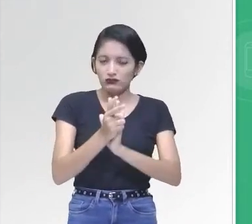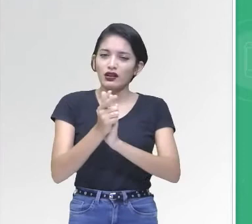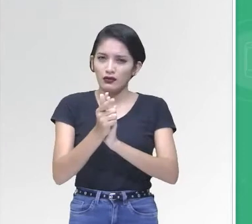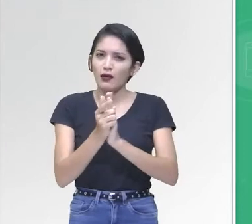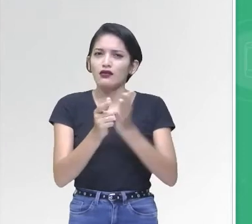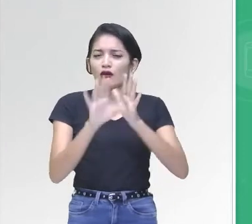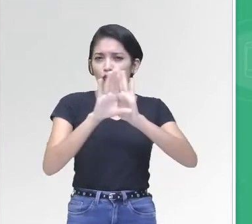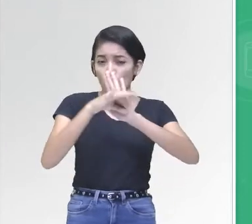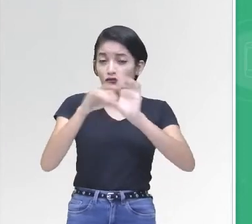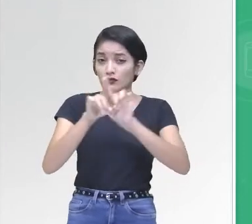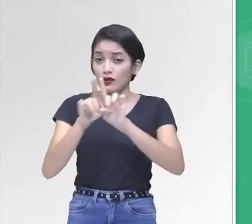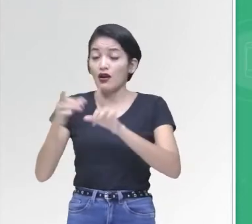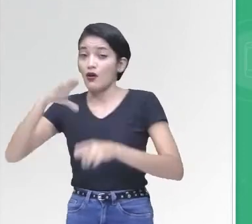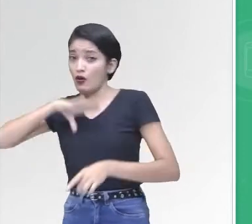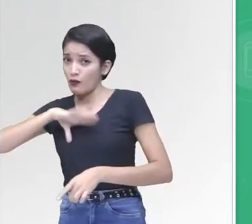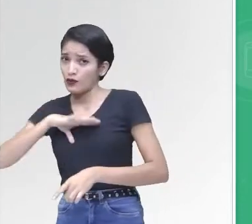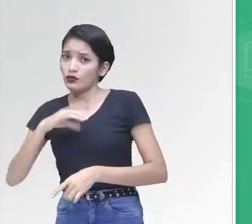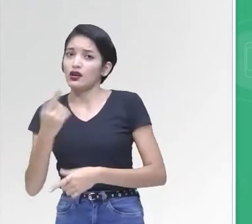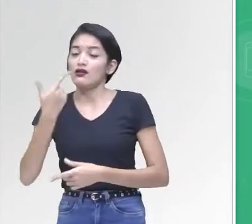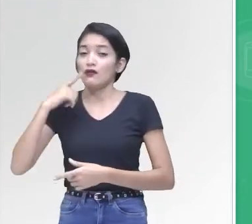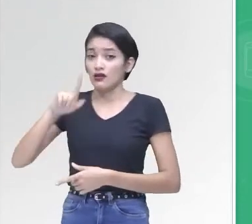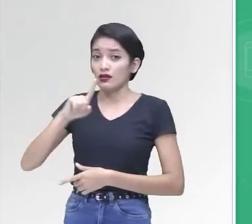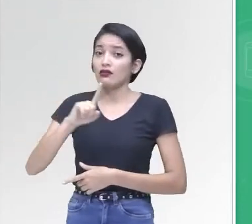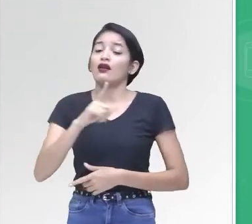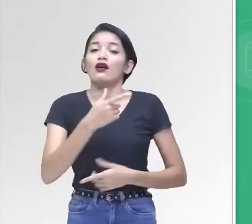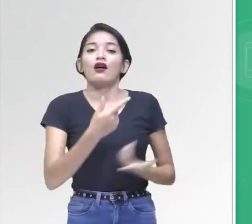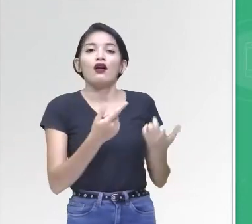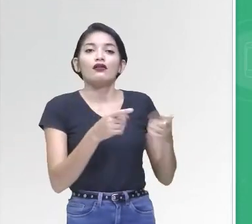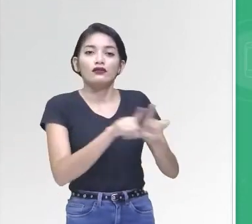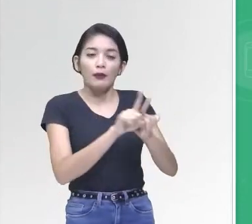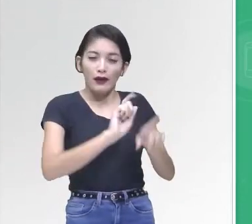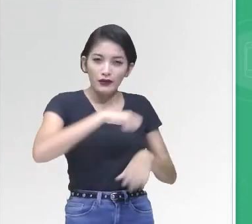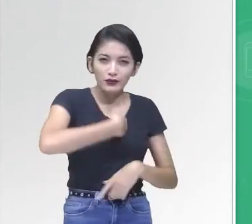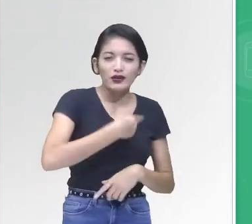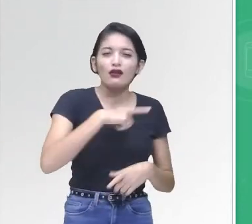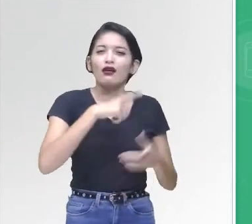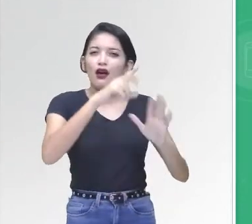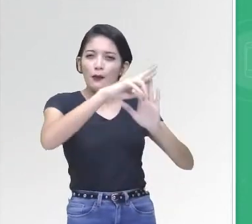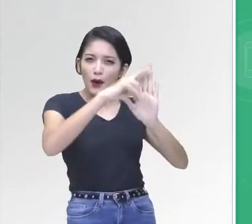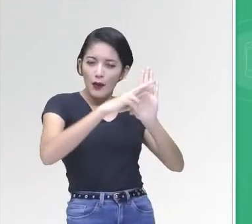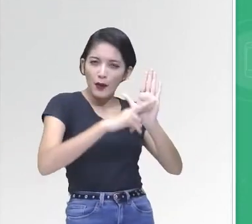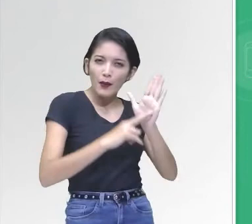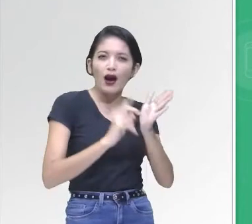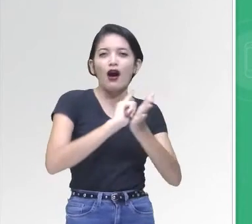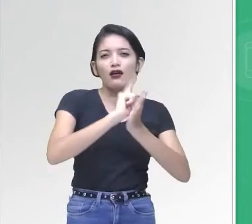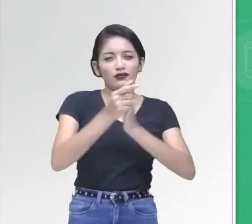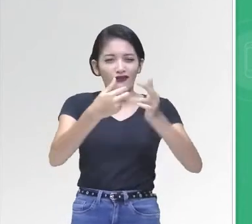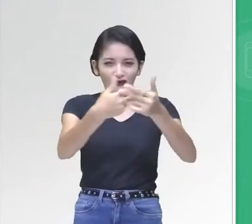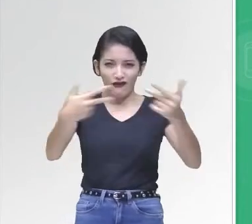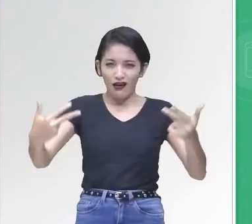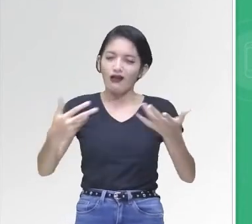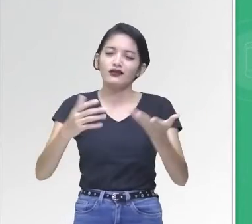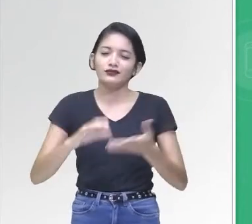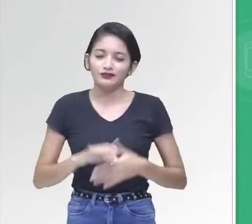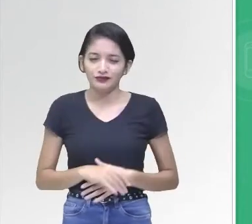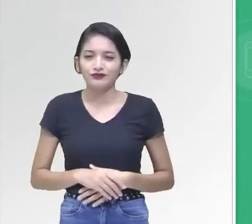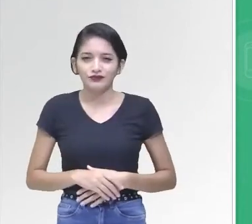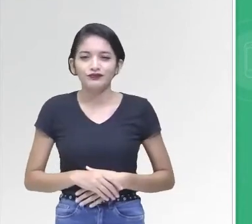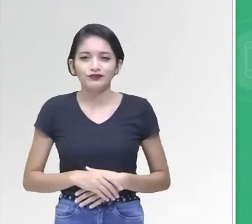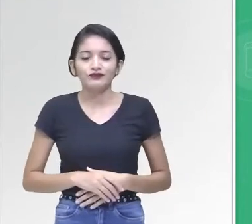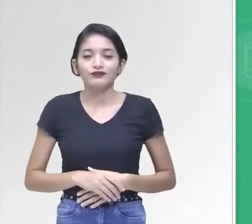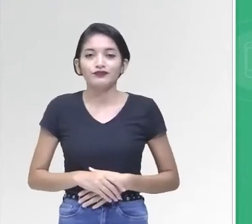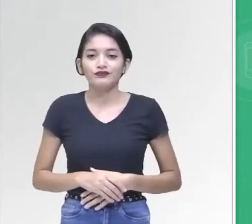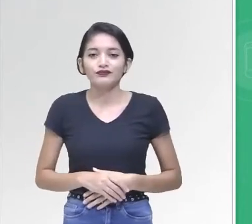o português é uma língua, o espanhol é outra língua com suas regras, seus limites, né? Bom, e suas